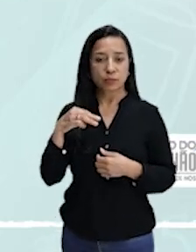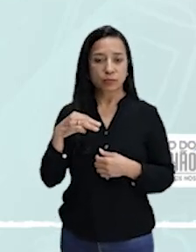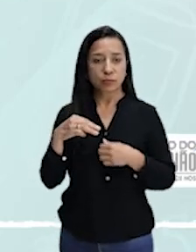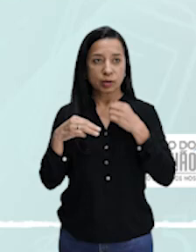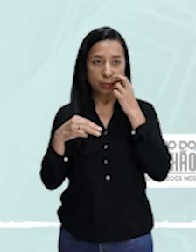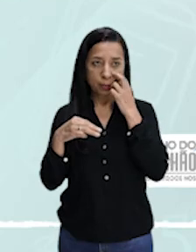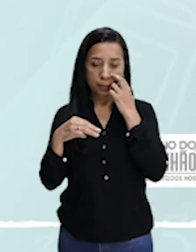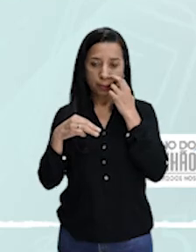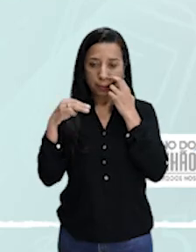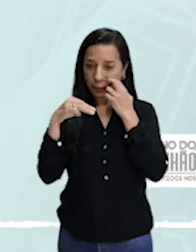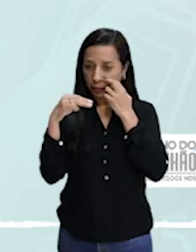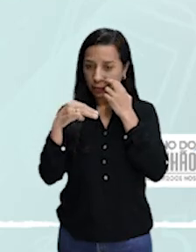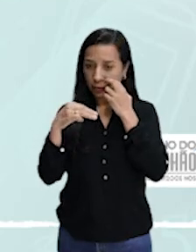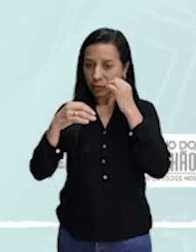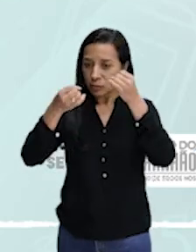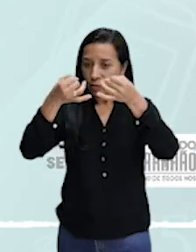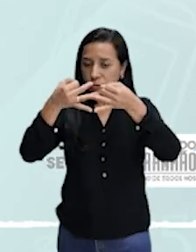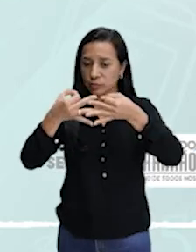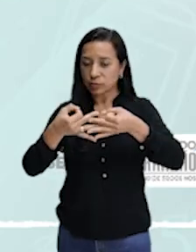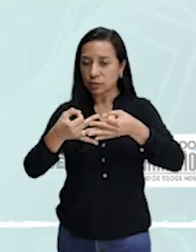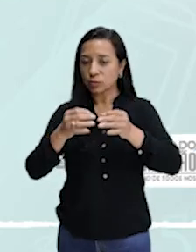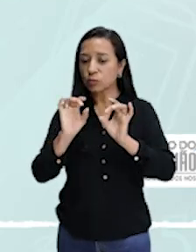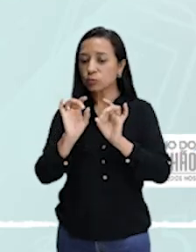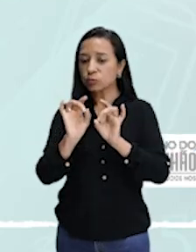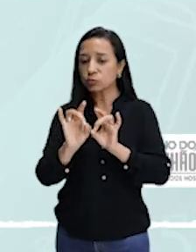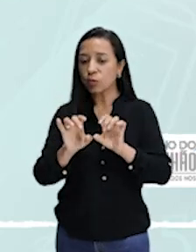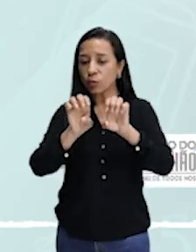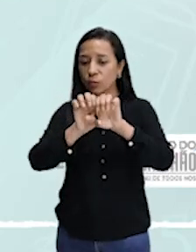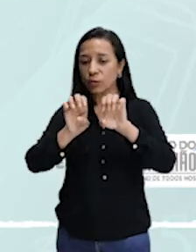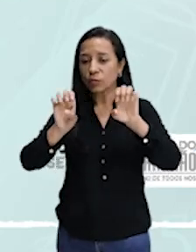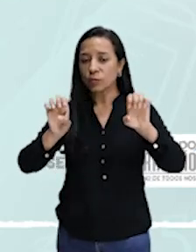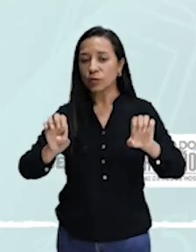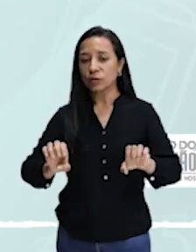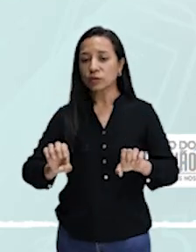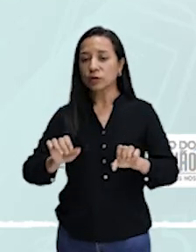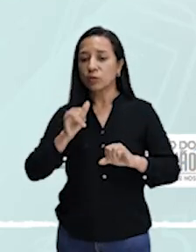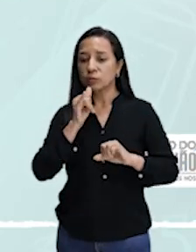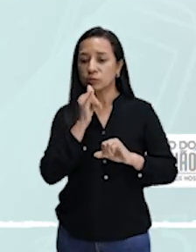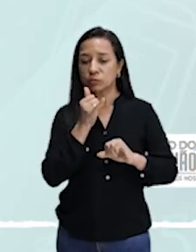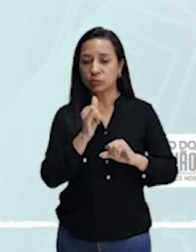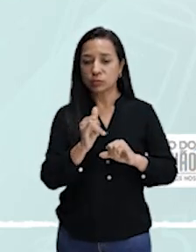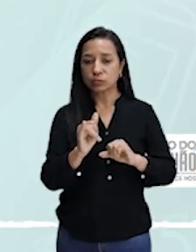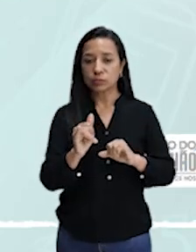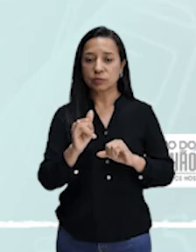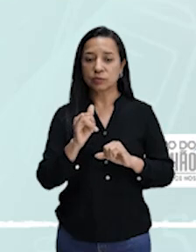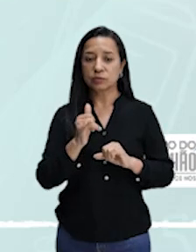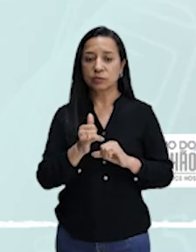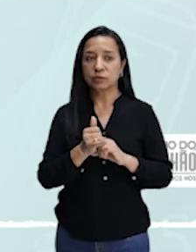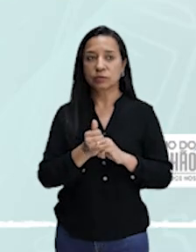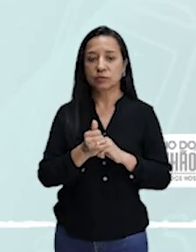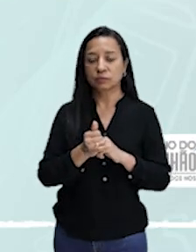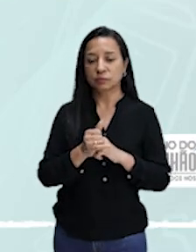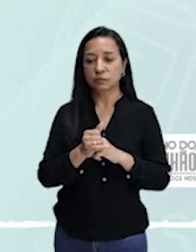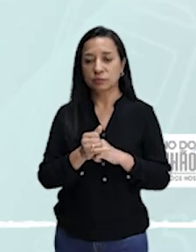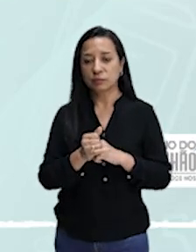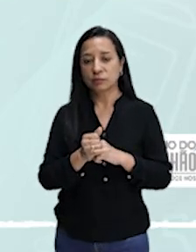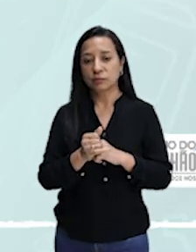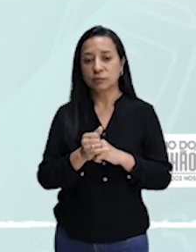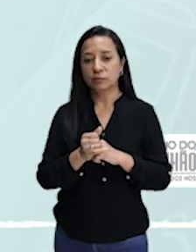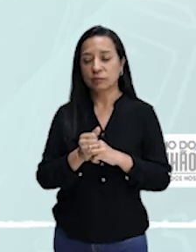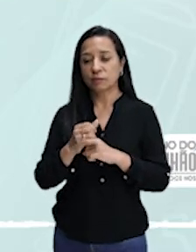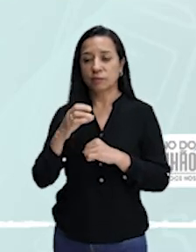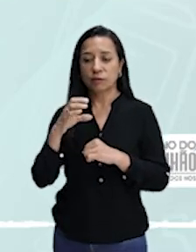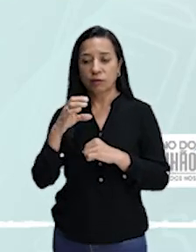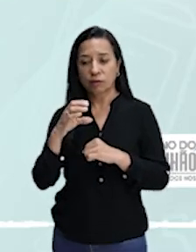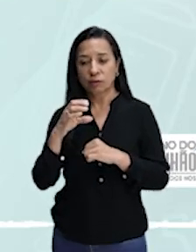basta nós colocarmos na equação de corrente elétrica que é a carga elétrica dividido pelo